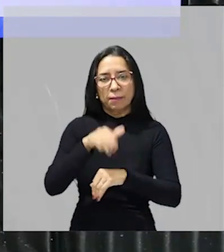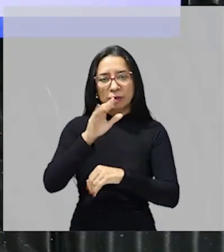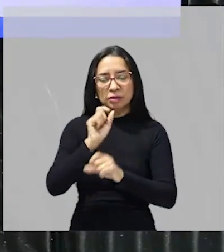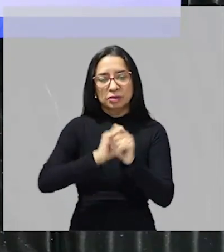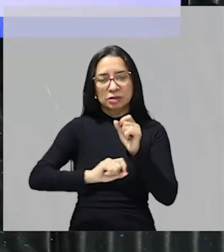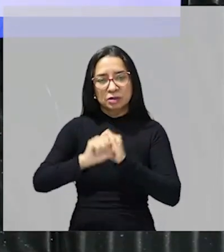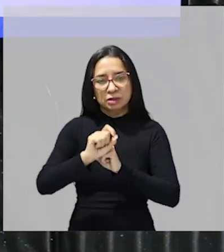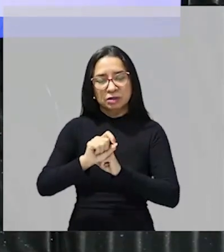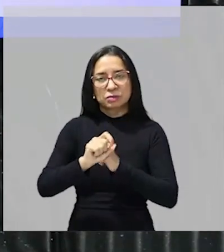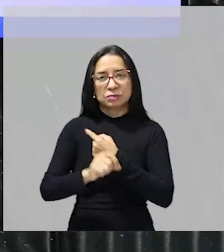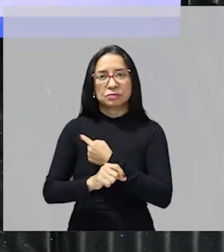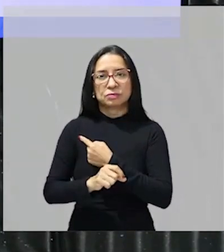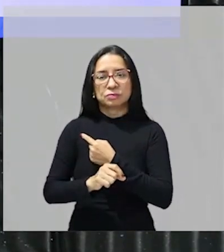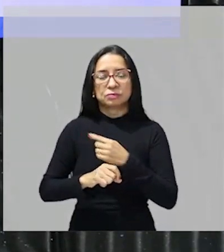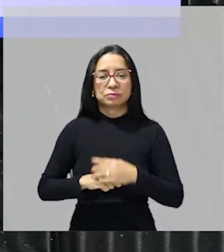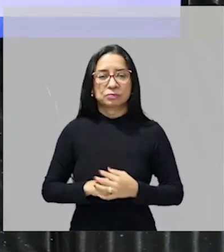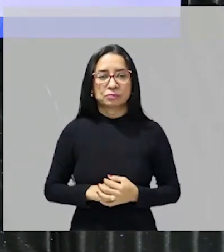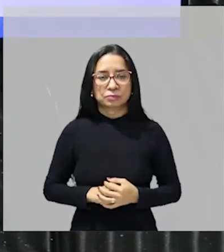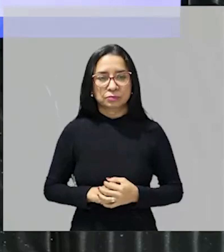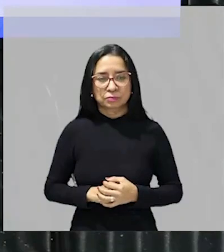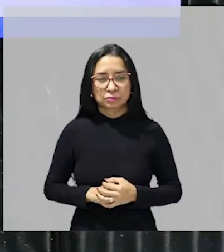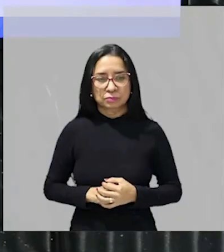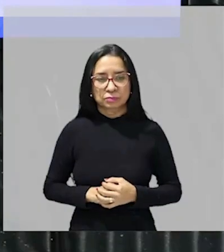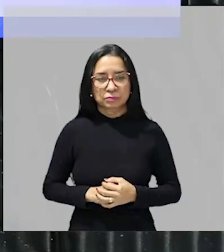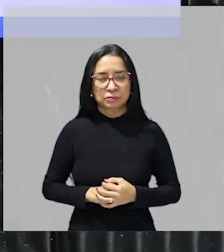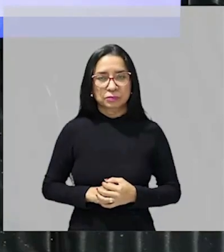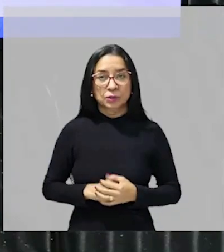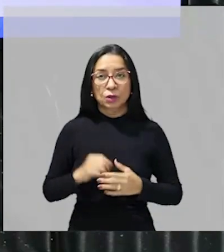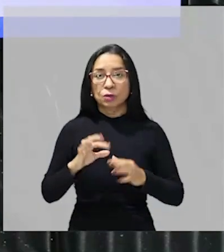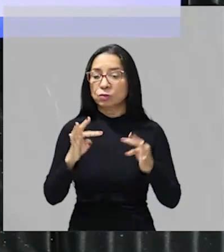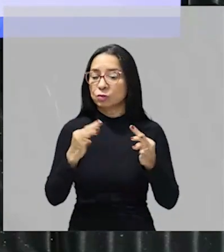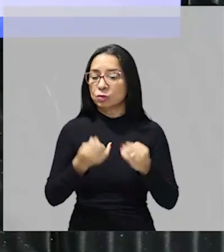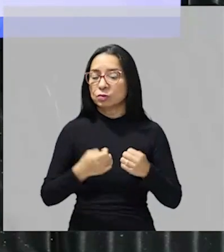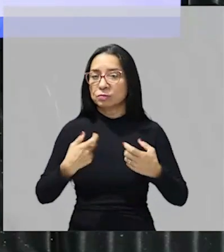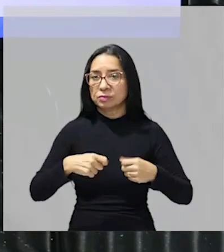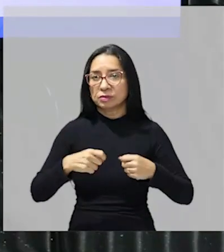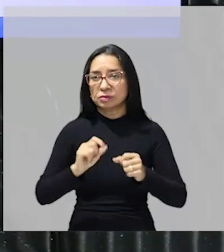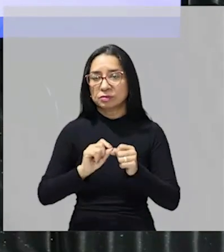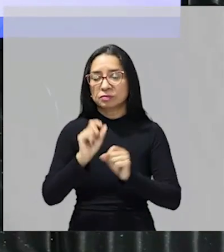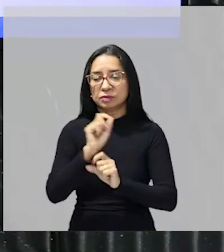me engajar numa determinada luta. Eu acho que todo mundo tem que fazer isso. Ler